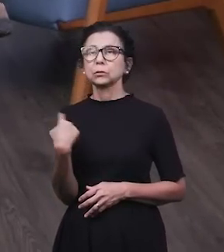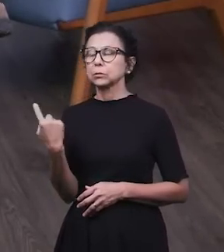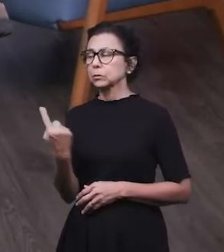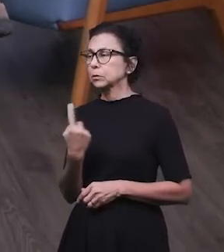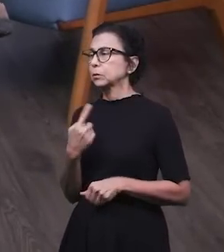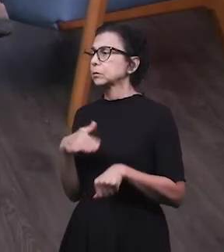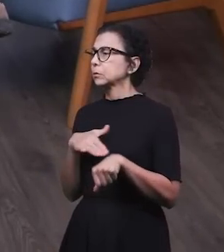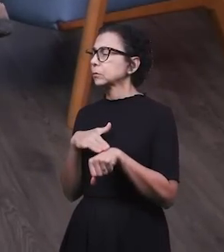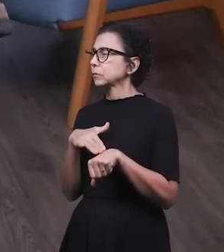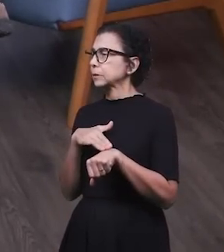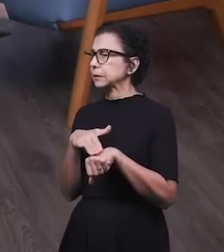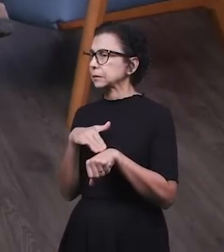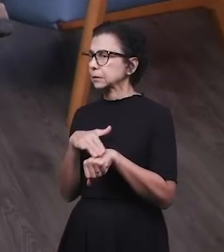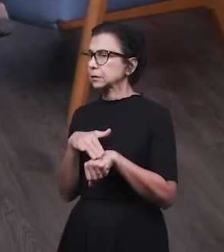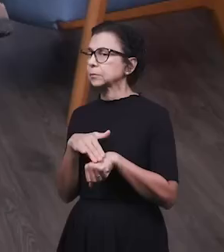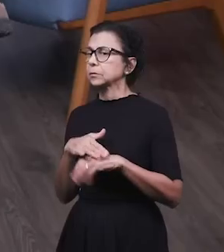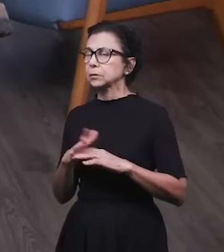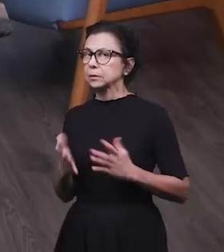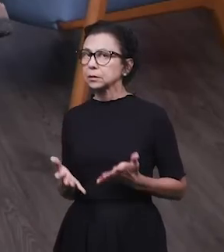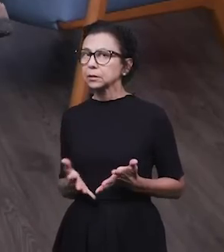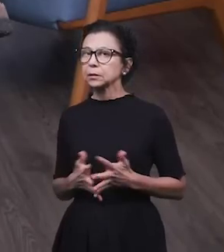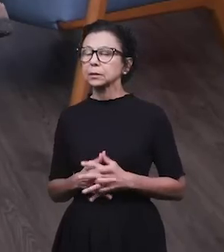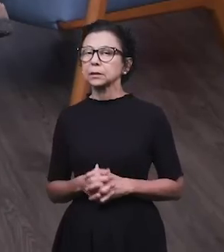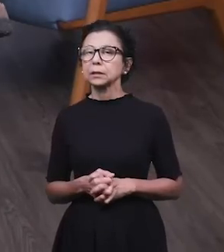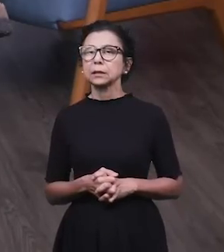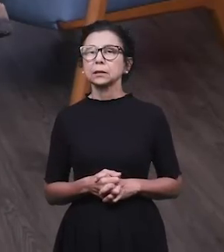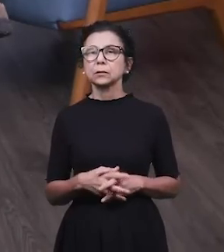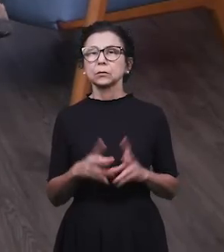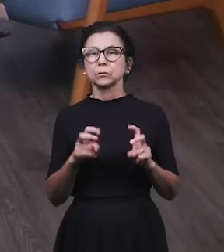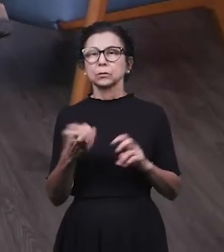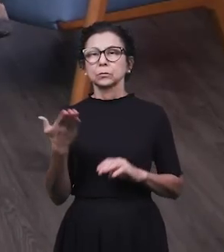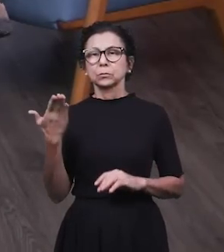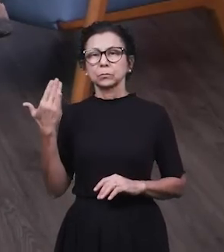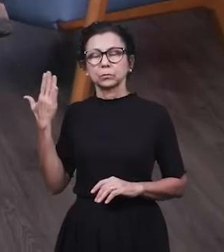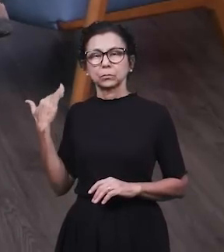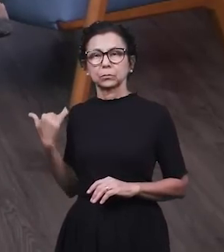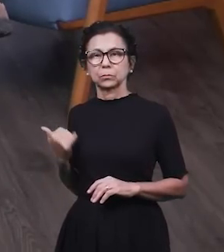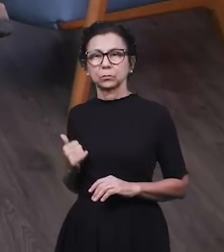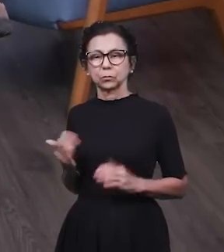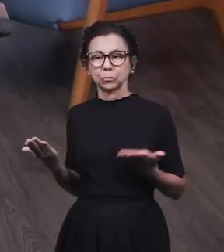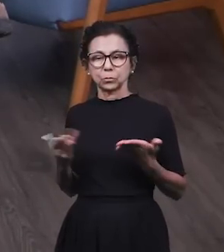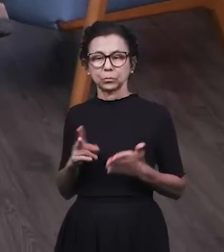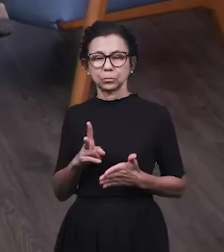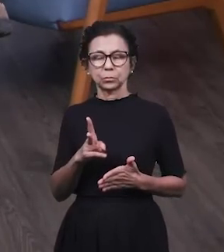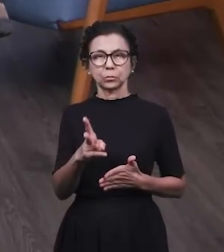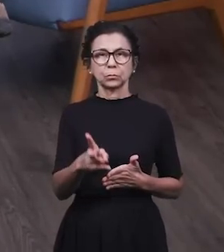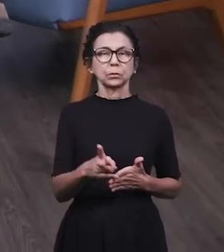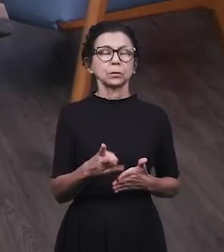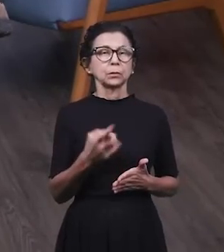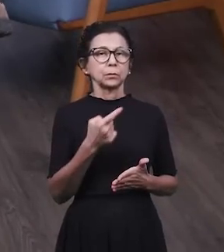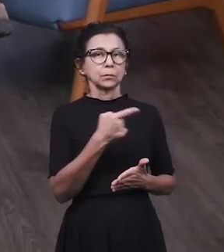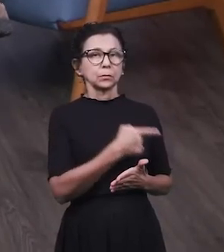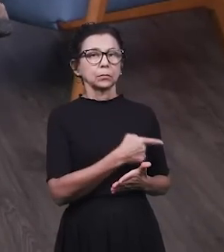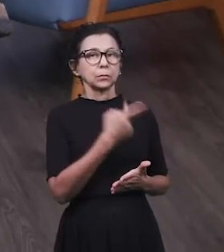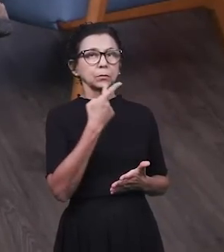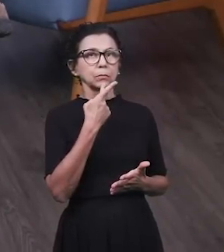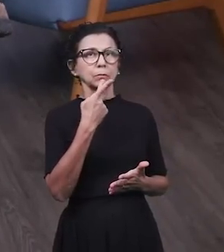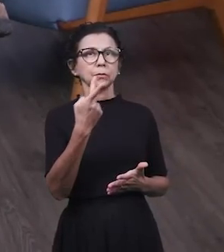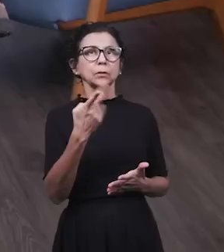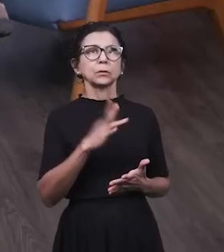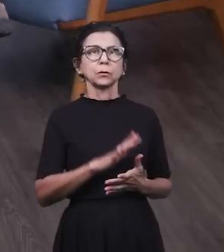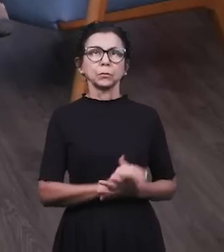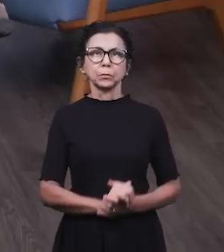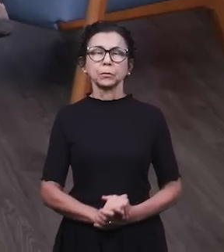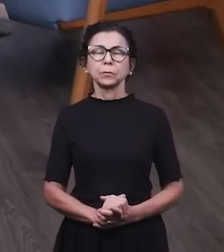nós começamos aqui dando uma continuidade ao que foi abordado na semana passada, mas Daniel falou sobre